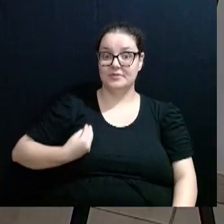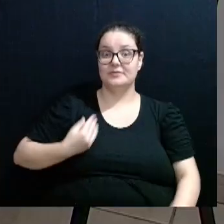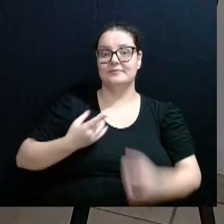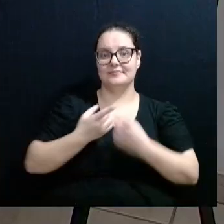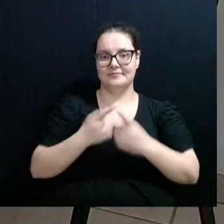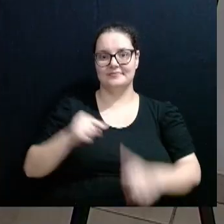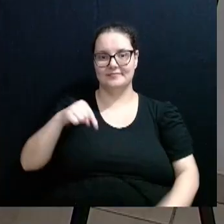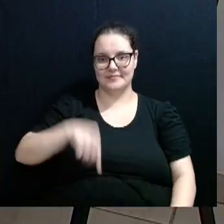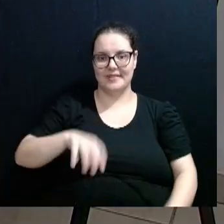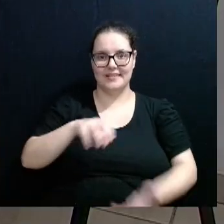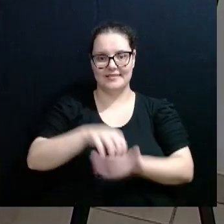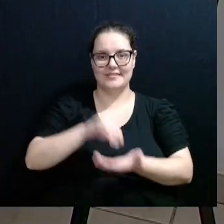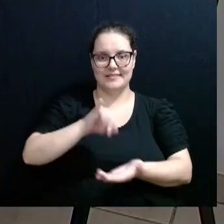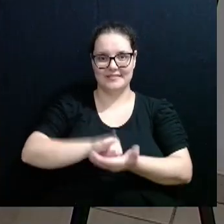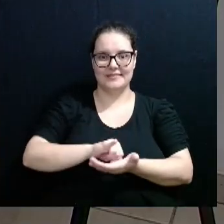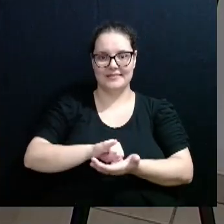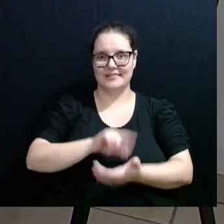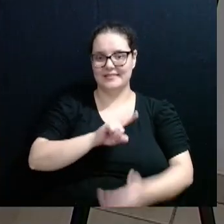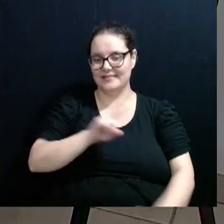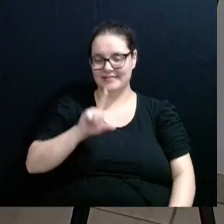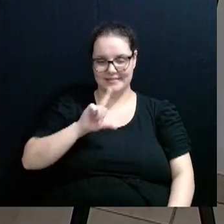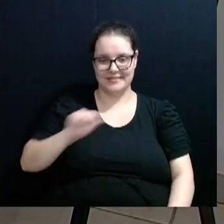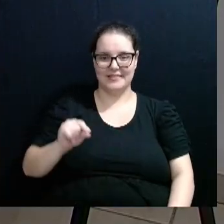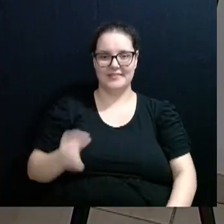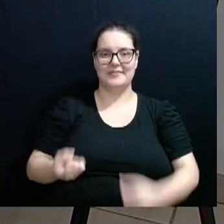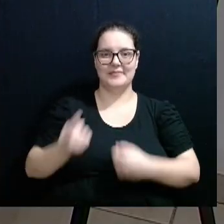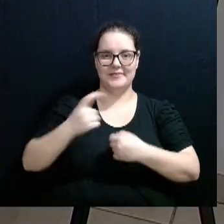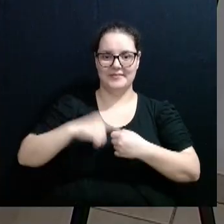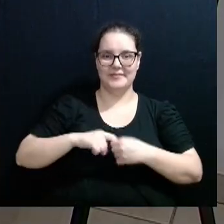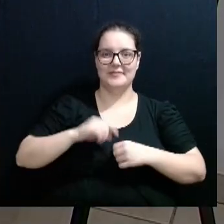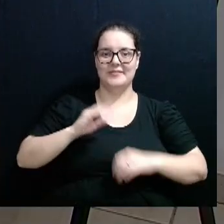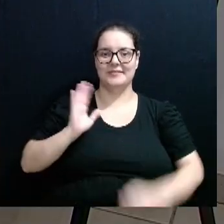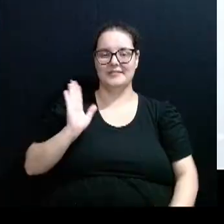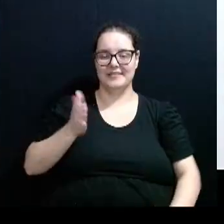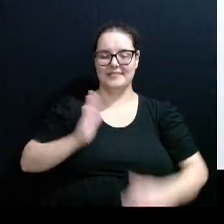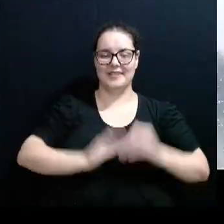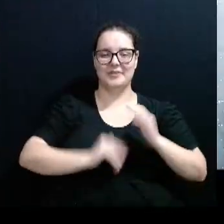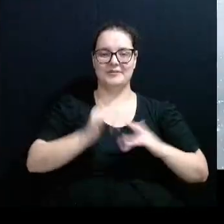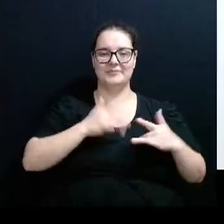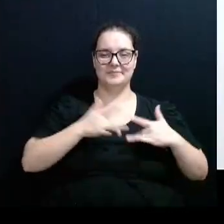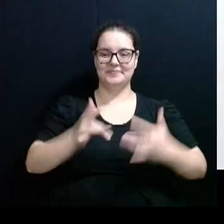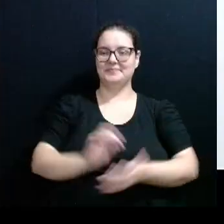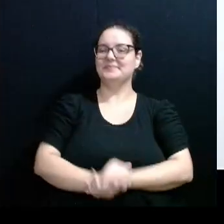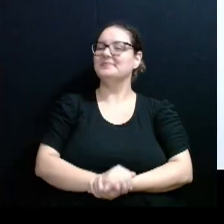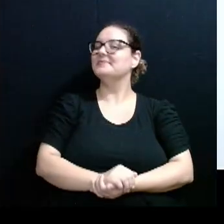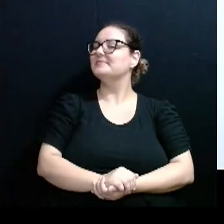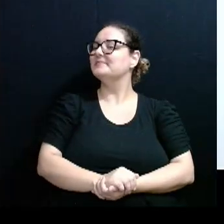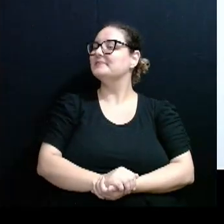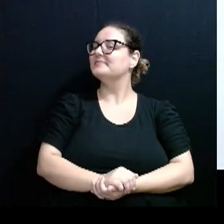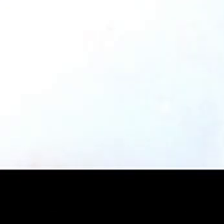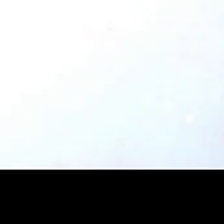de Campinas. Não saia daí que o Mãos Solidárias volta já já.